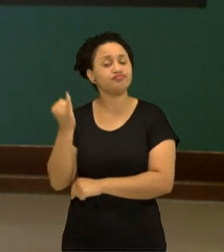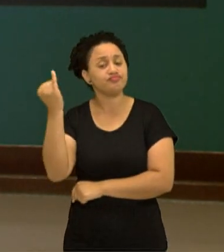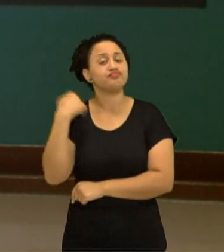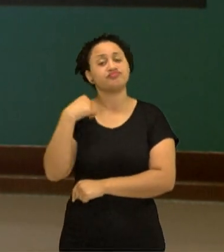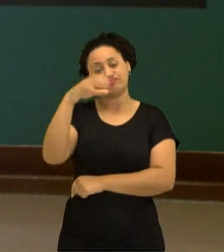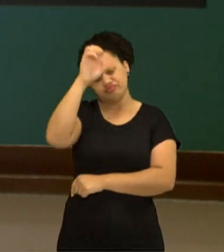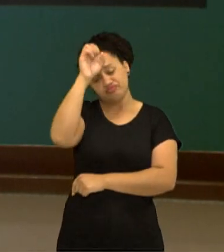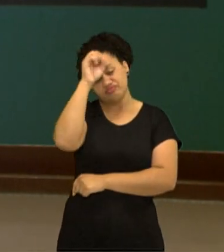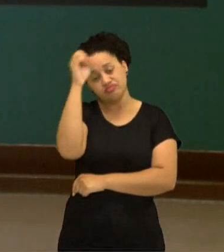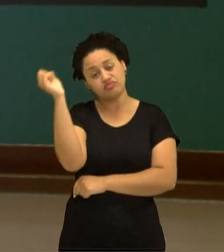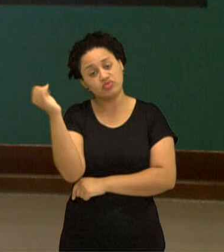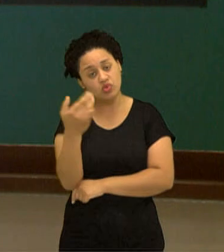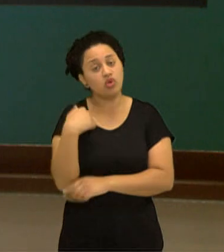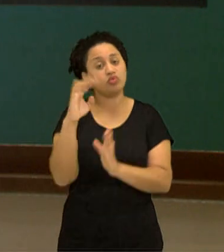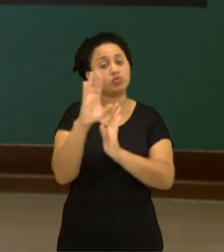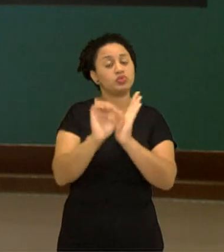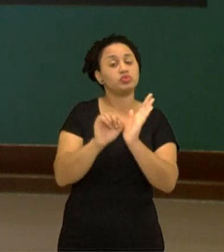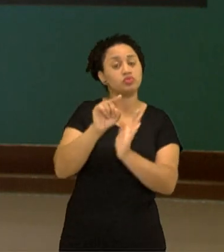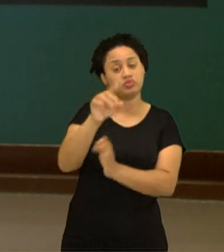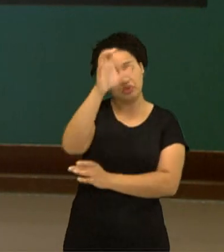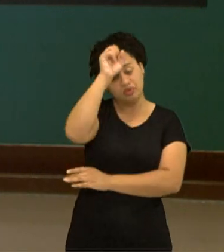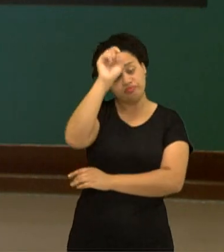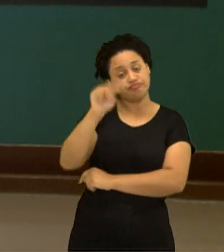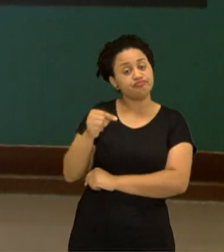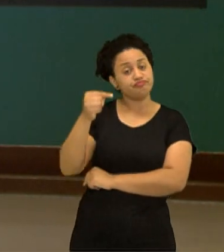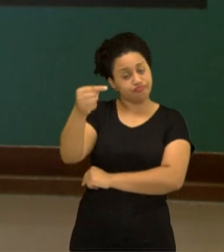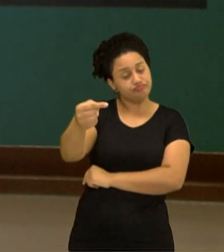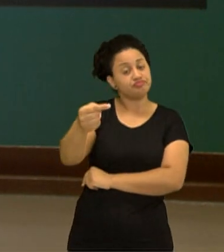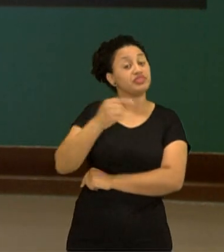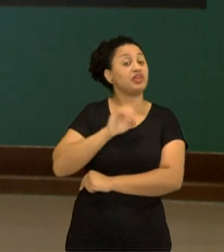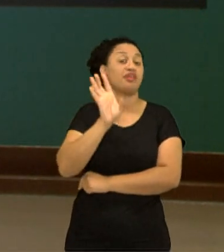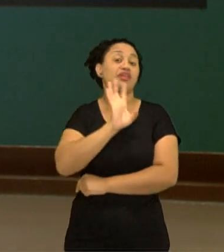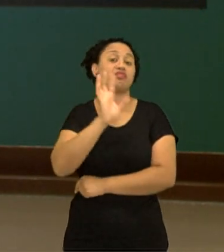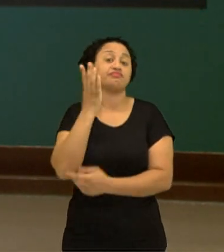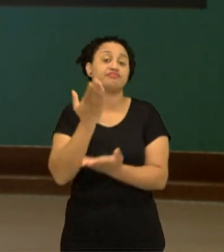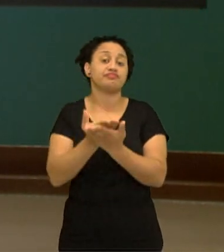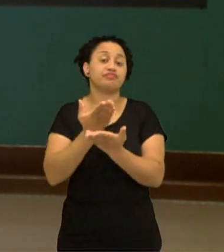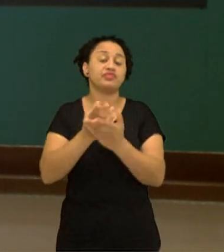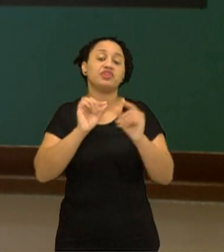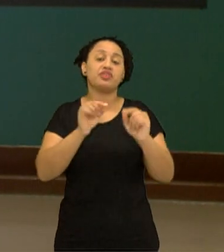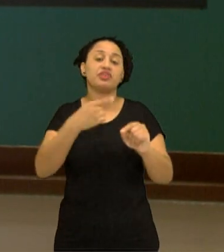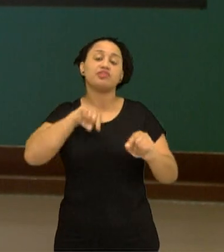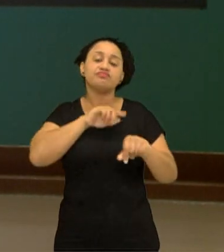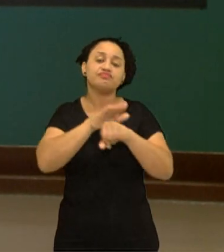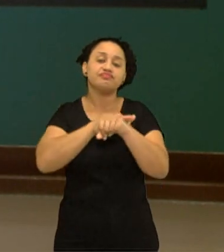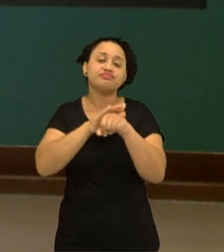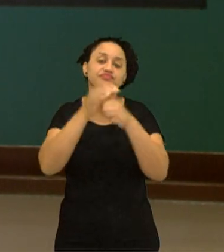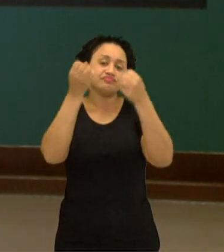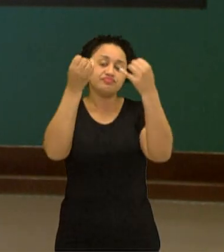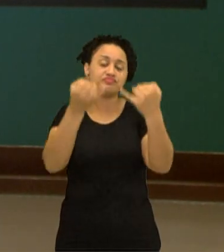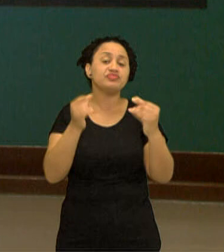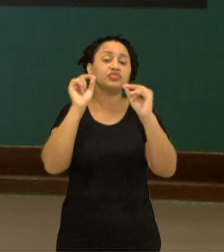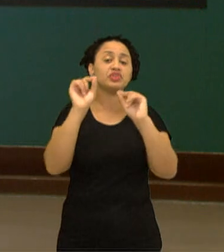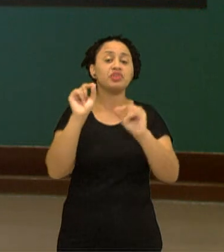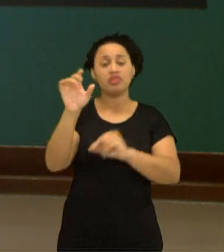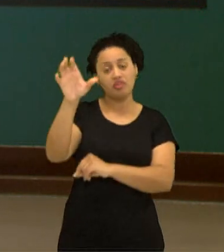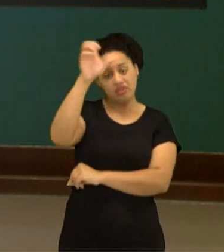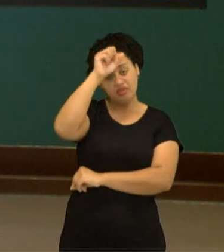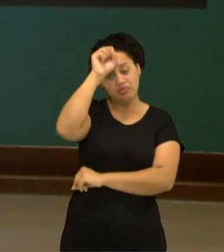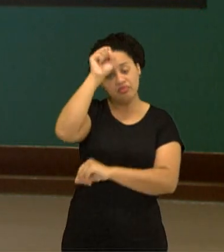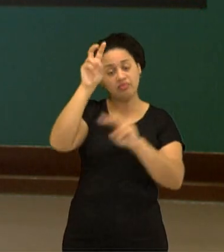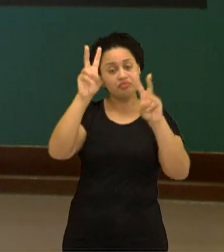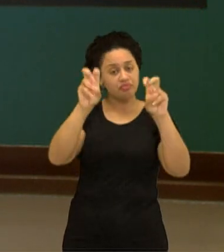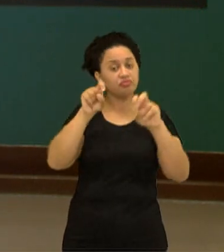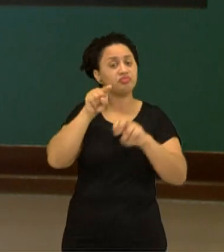novos conteúdos que você vai aprender. Então, o legal dessa aula é que nós vamos conversar e aprender um assunto